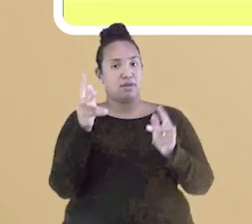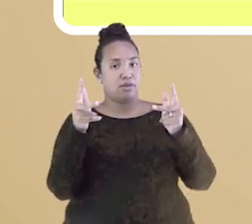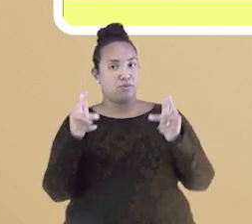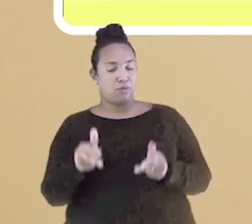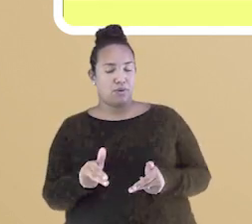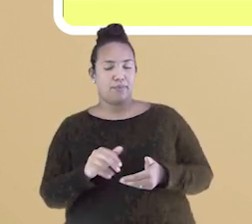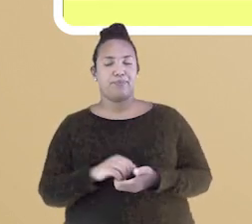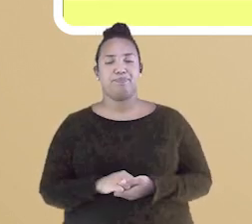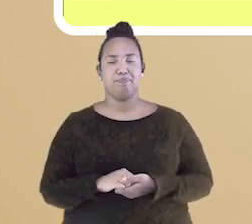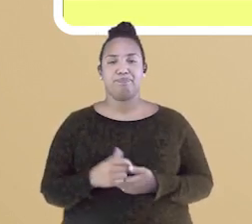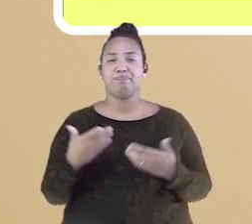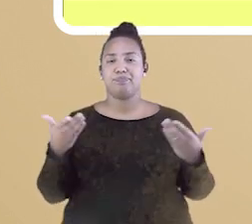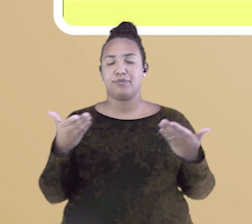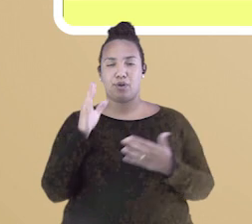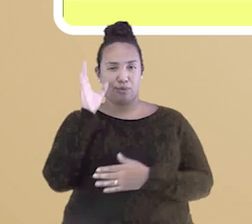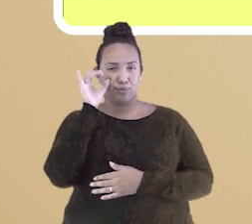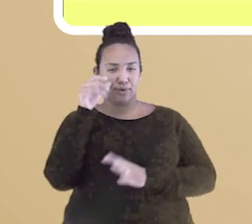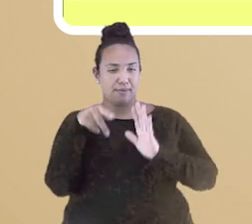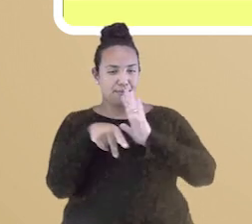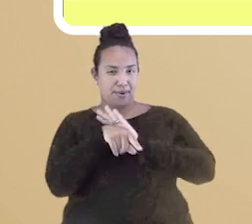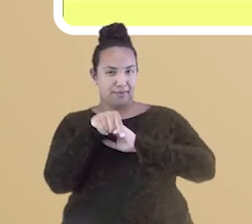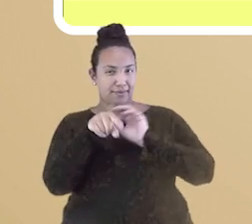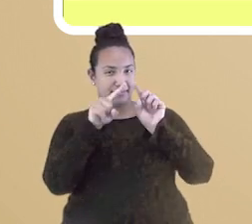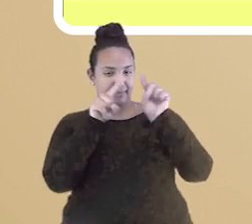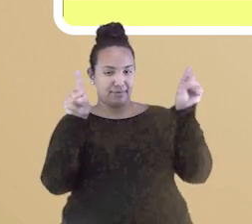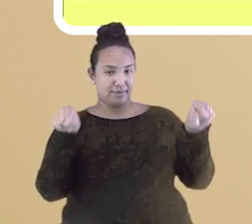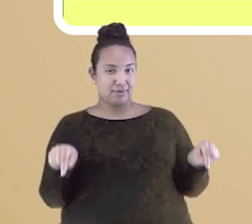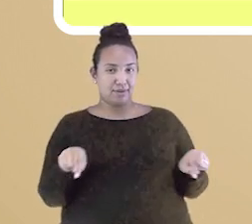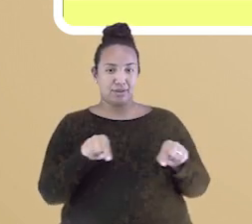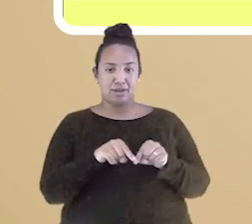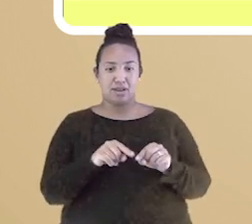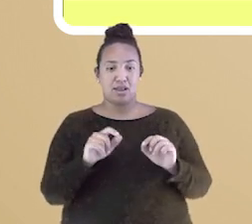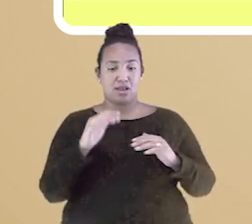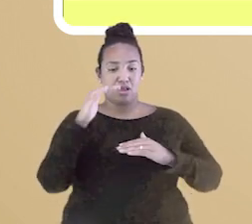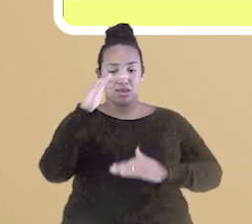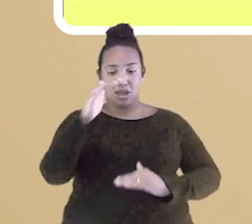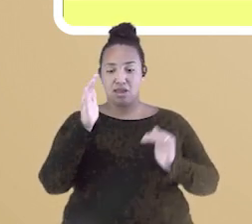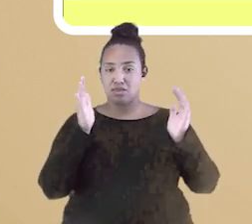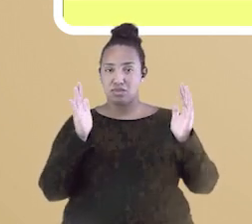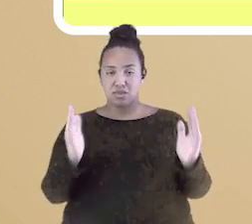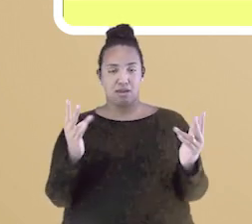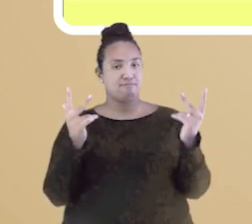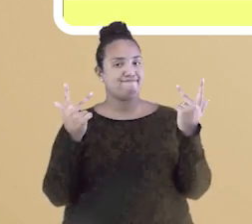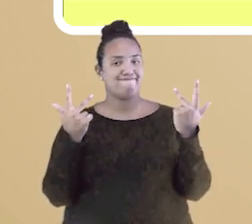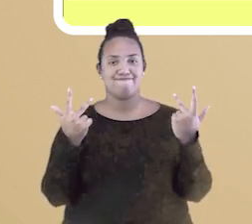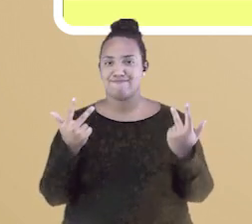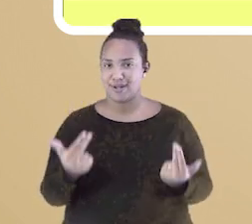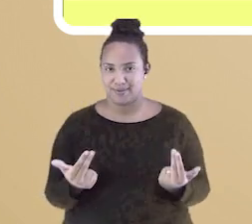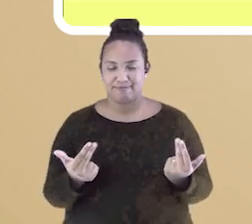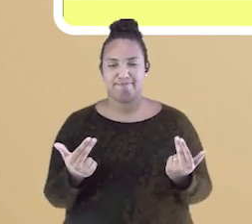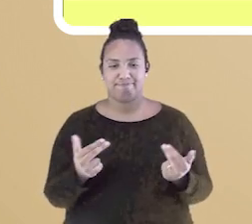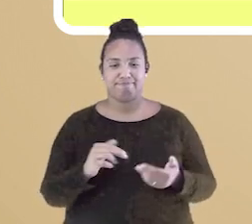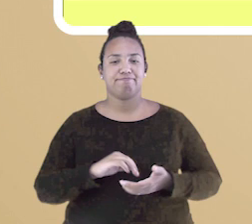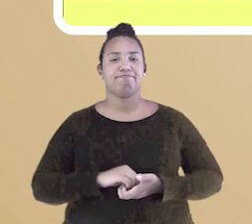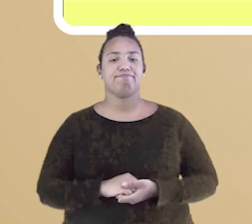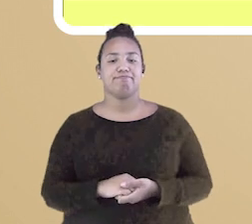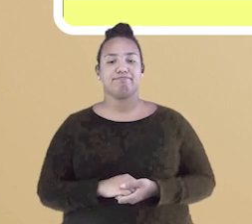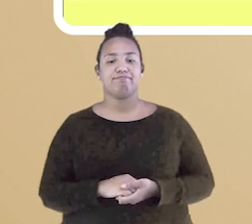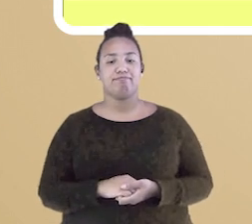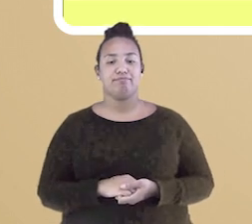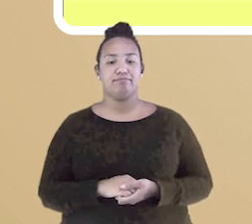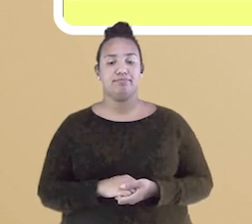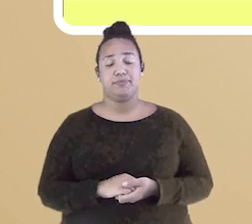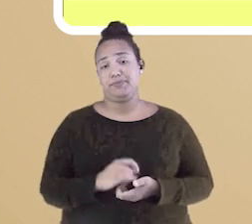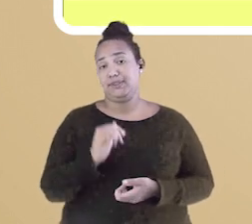os quadrados é que todos os lados são idênticos, ou seja, têm o mesmo tamanho. Podemos ver a forma